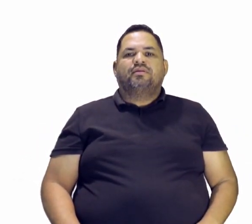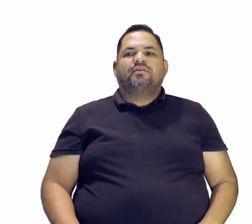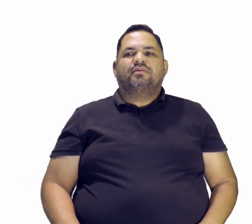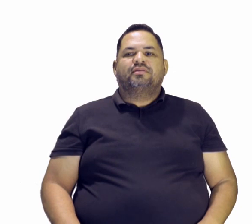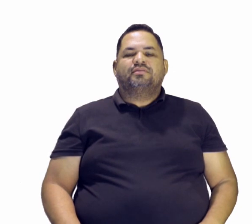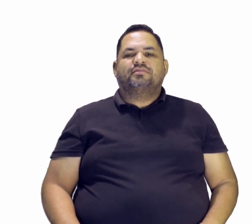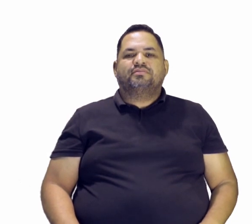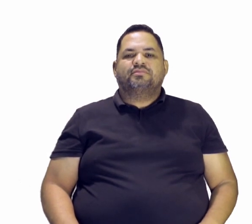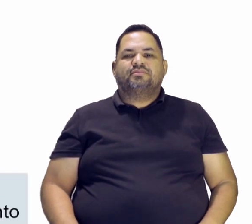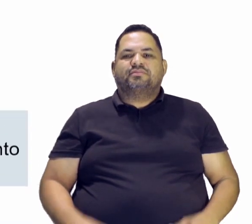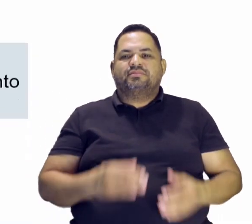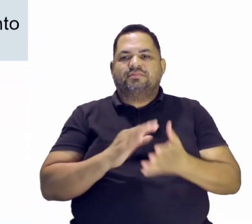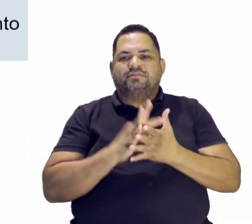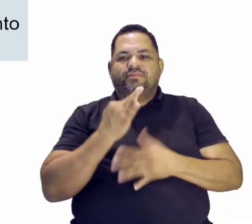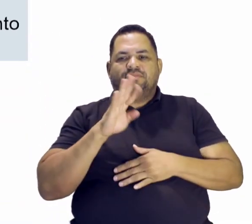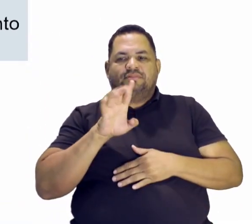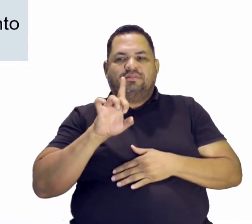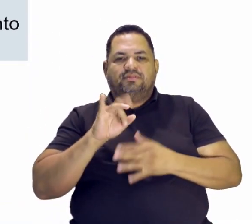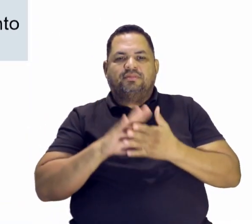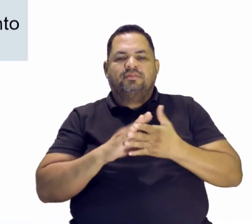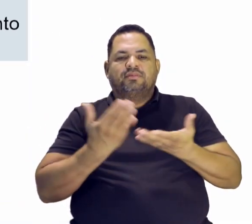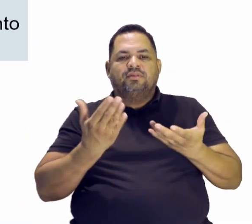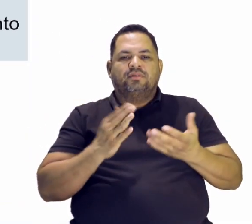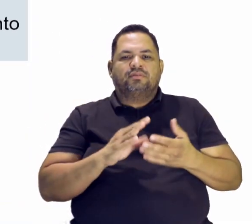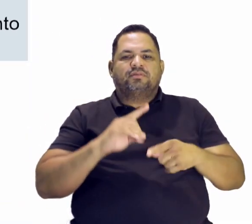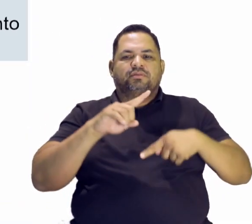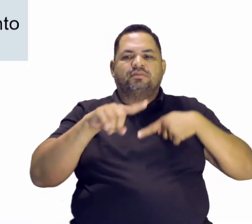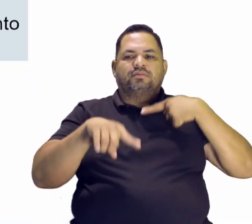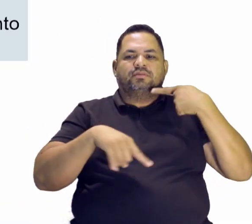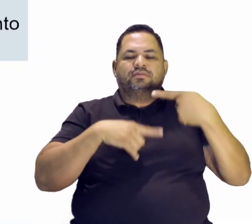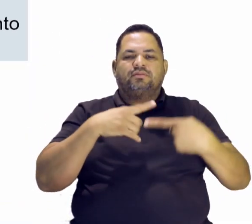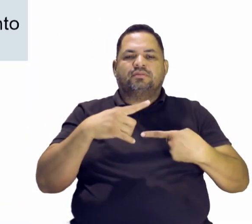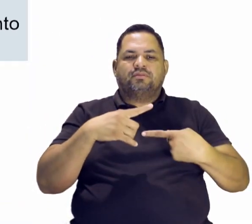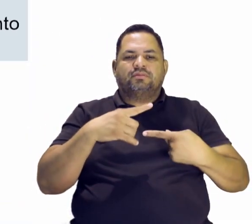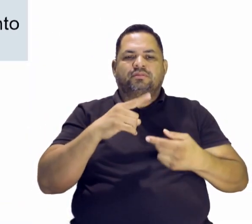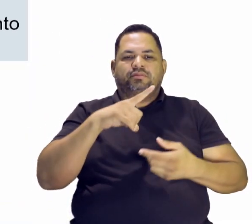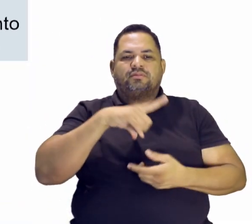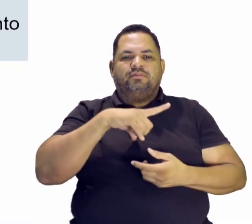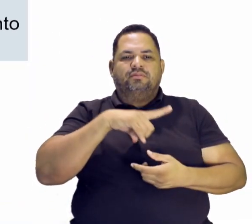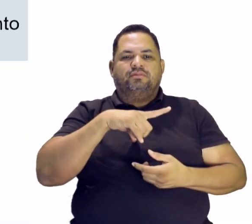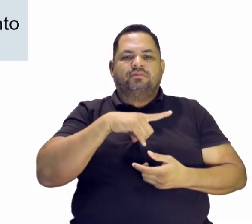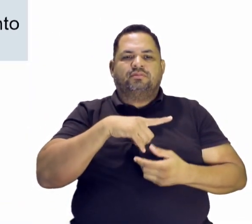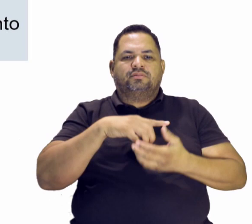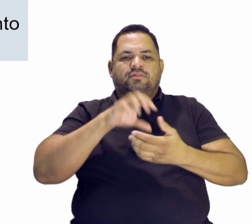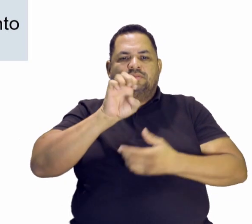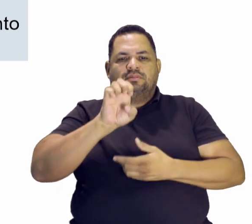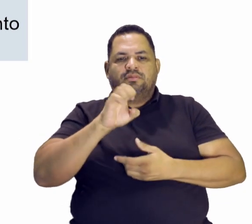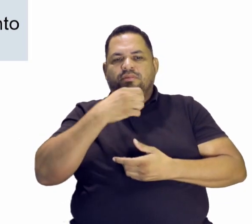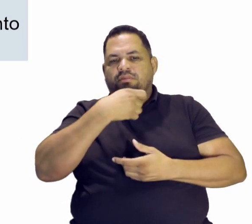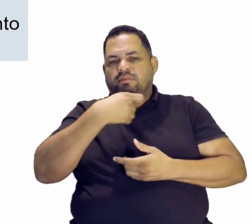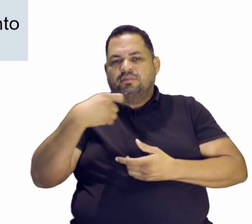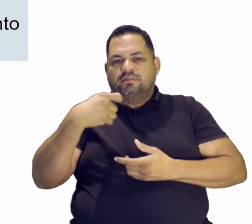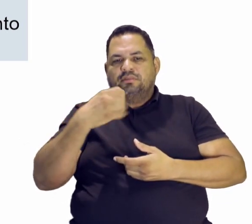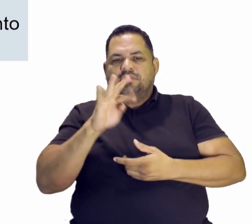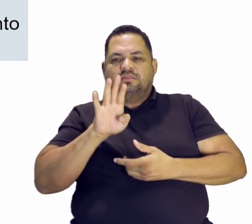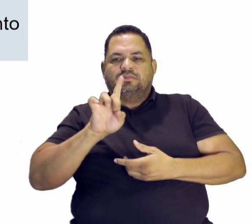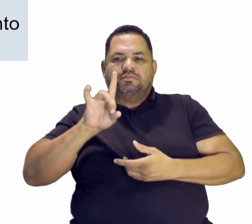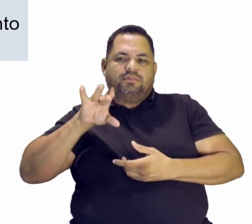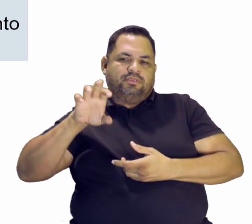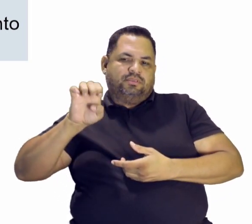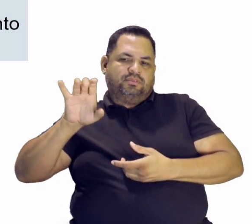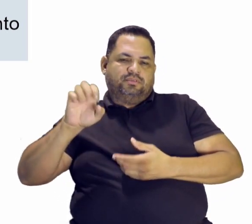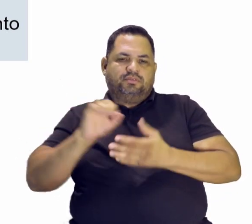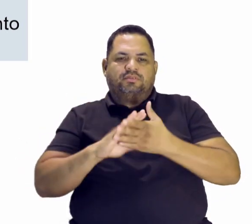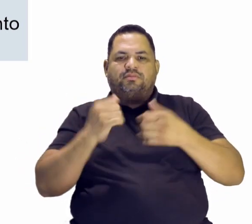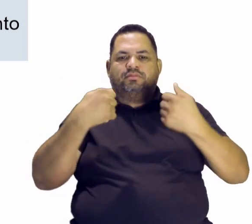aquela tensão mesmo ali no músculo, tá? Depois nós temos a extensibilidade. E nessa extensibilidade é